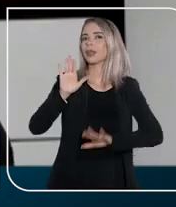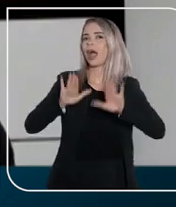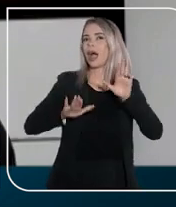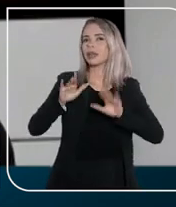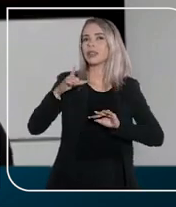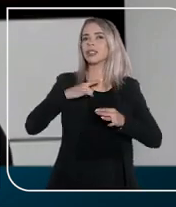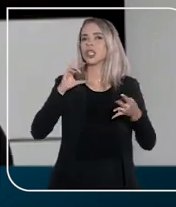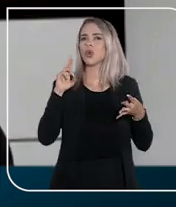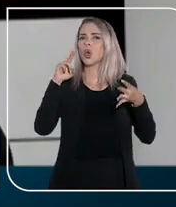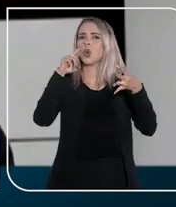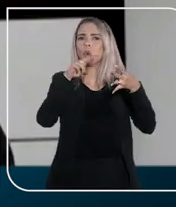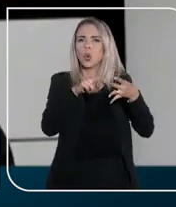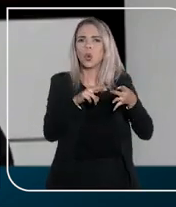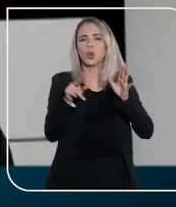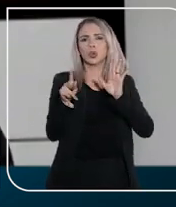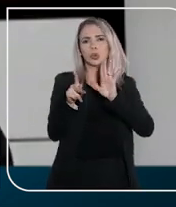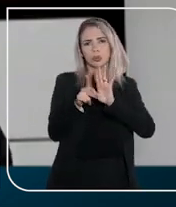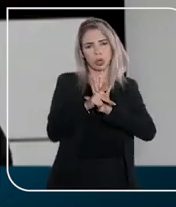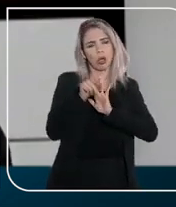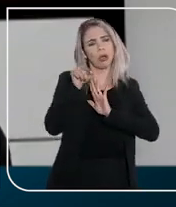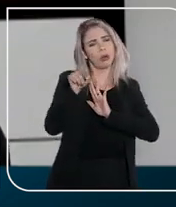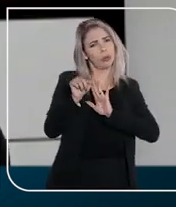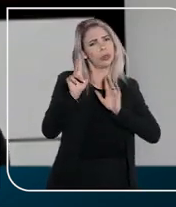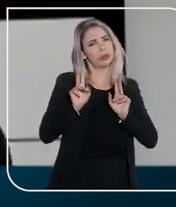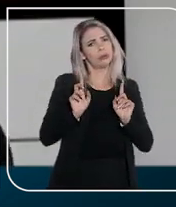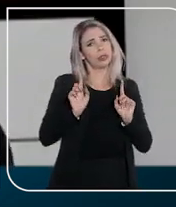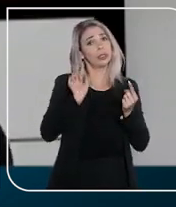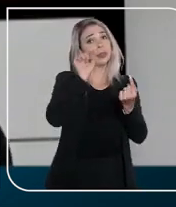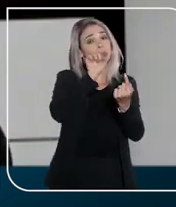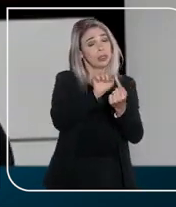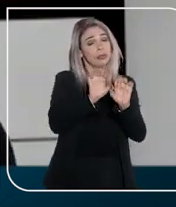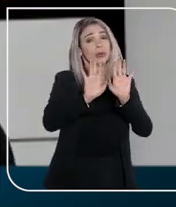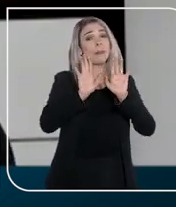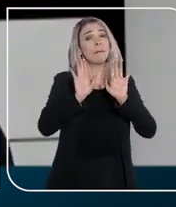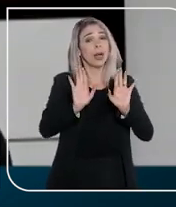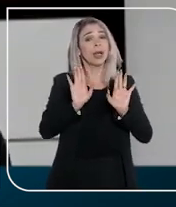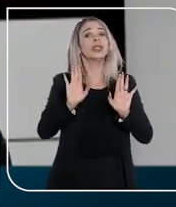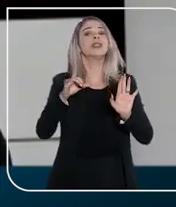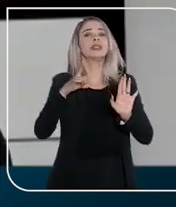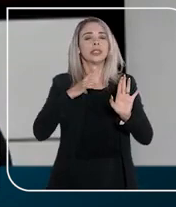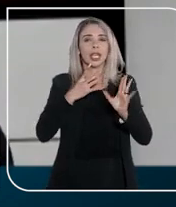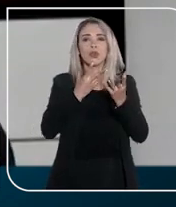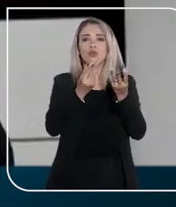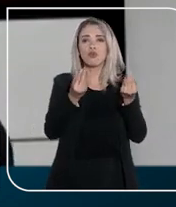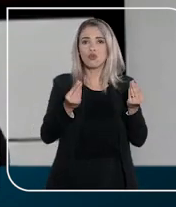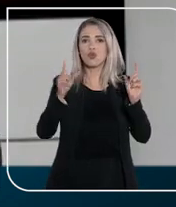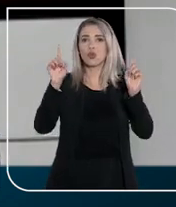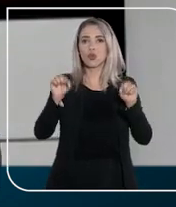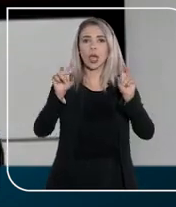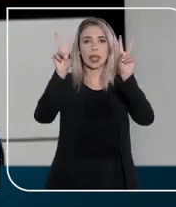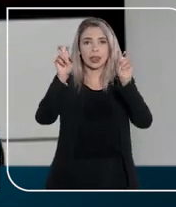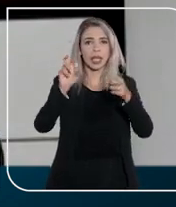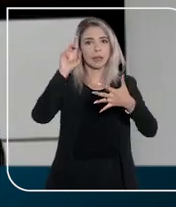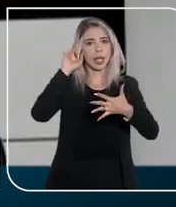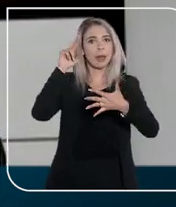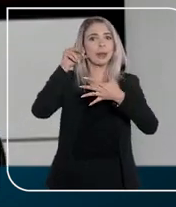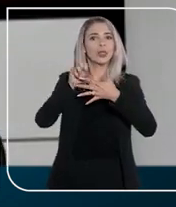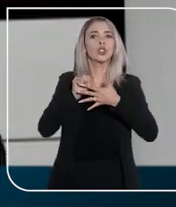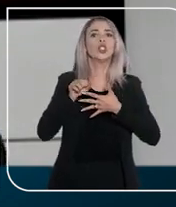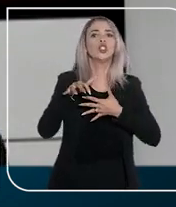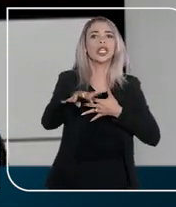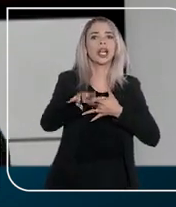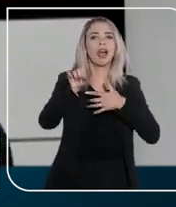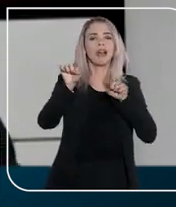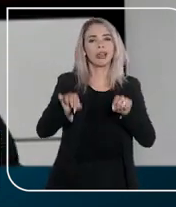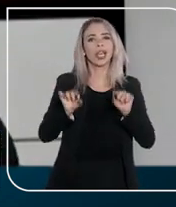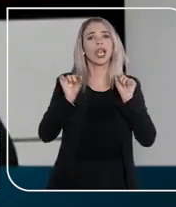recurso ordinário, quando a ação já inicia num tribunal. Mas o que nós temos muito frequentemente é que temas de repercussão geral, eles